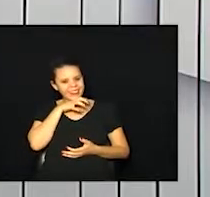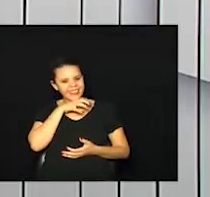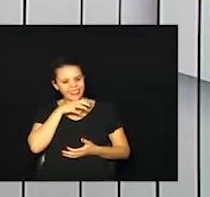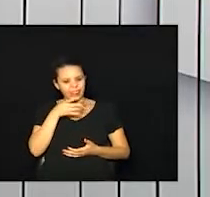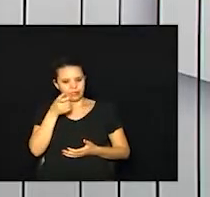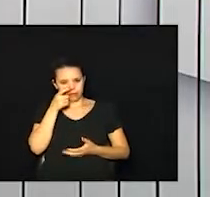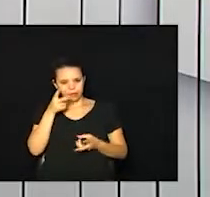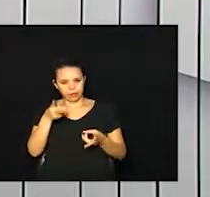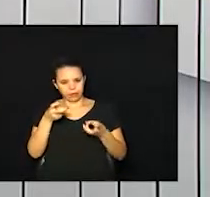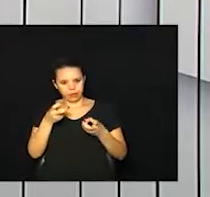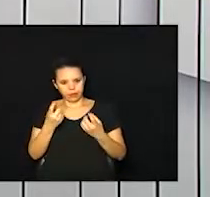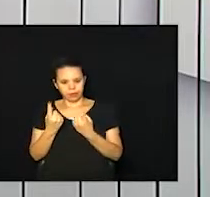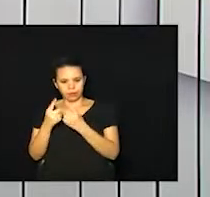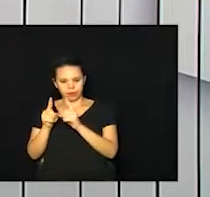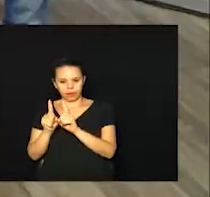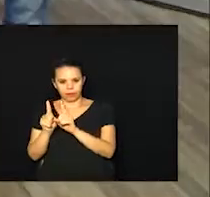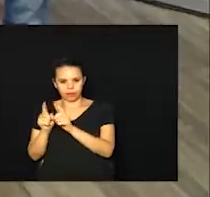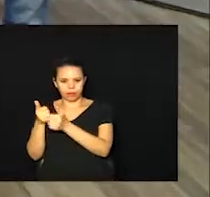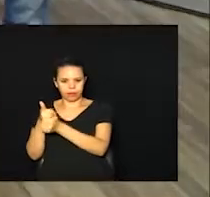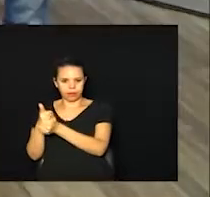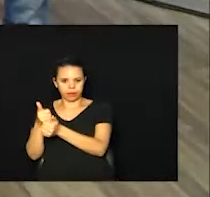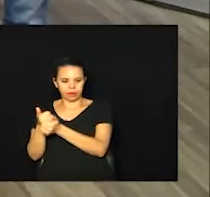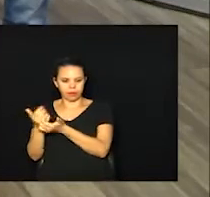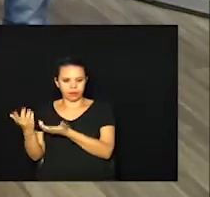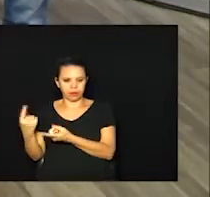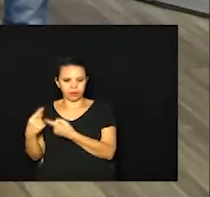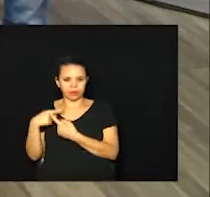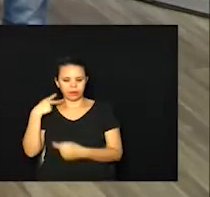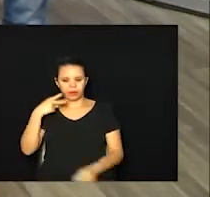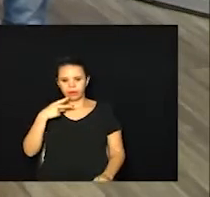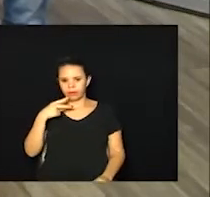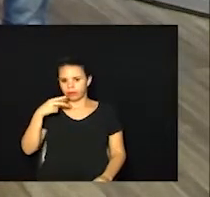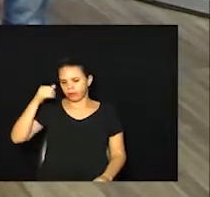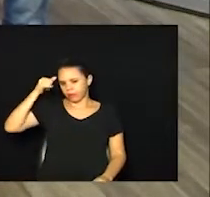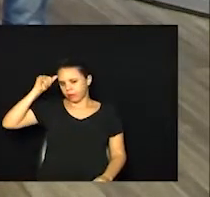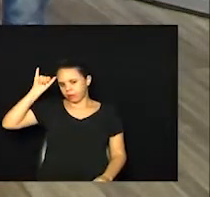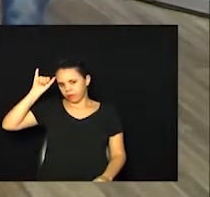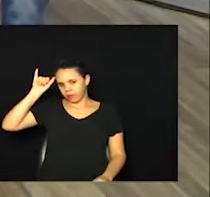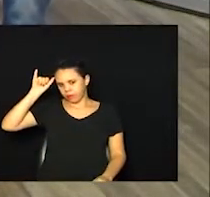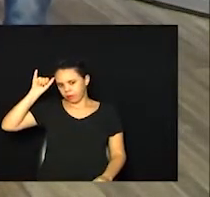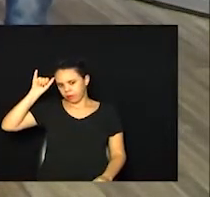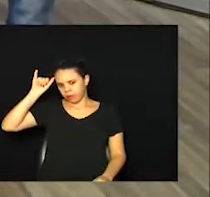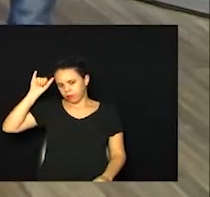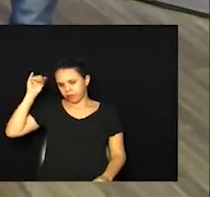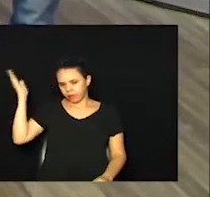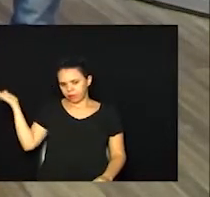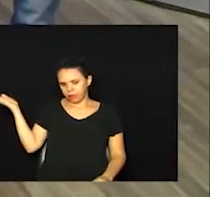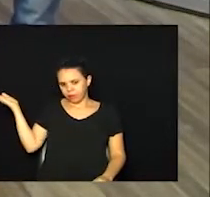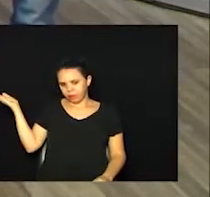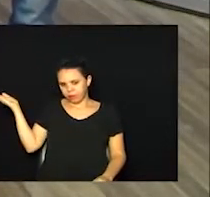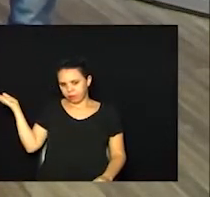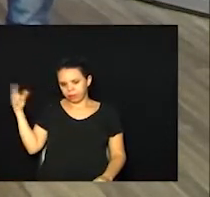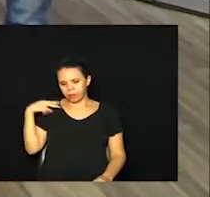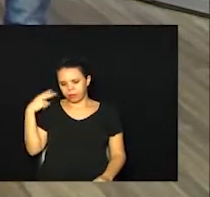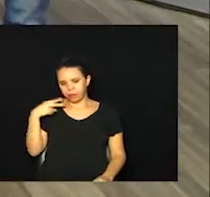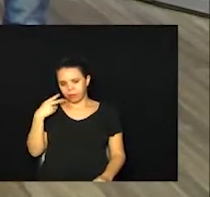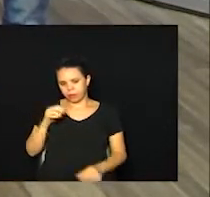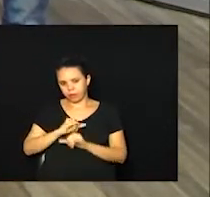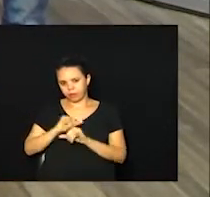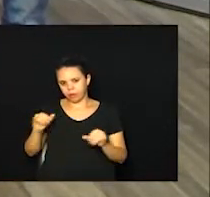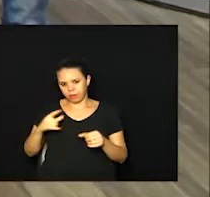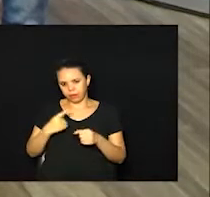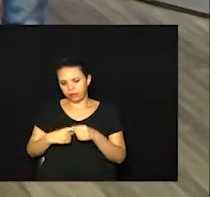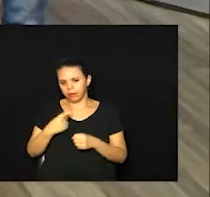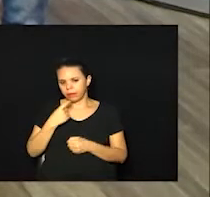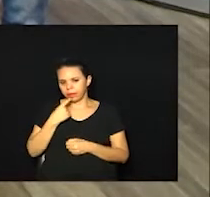de casa já percebeu, a Viviane Novaes está aqui ao meu lado, porque o vereador Paulo Búfalo já está aqui nos nossos estúdios. Então, das notícias da